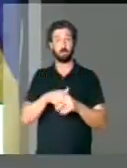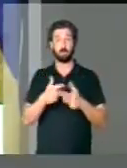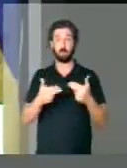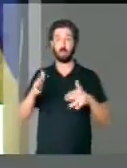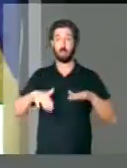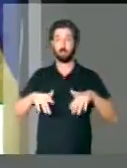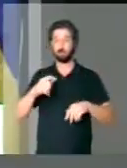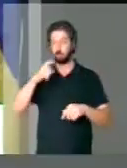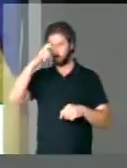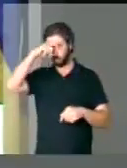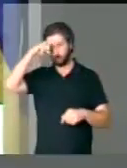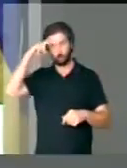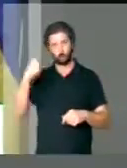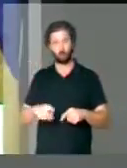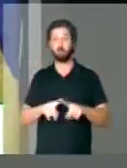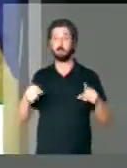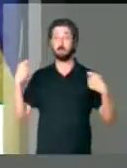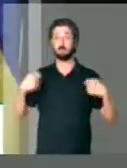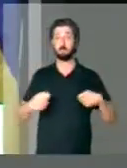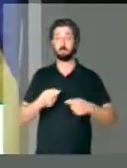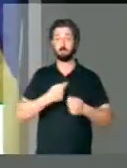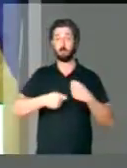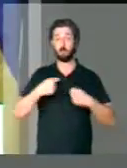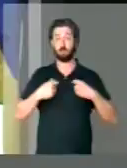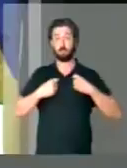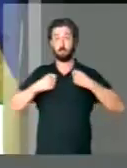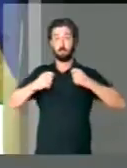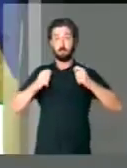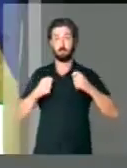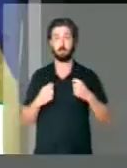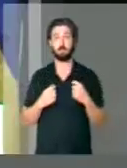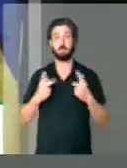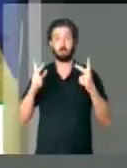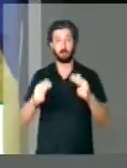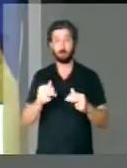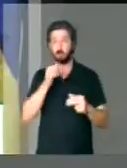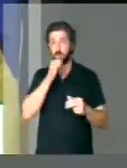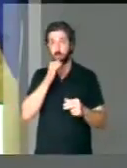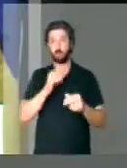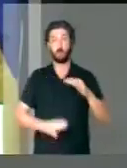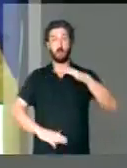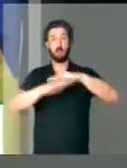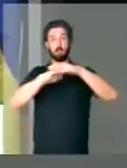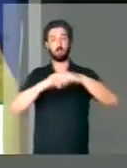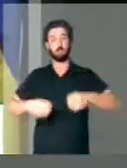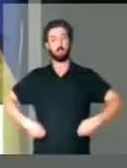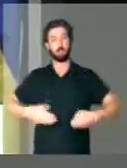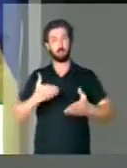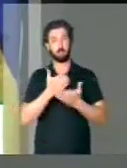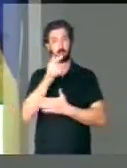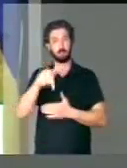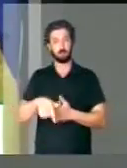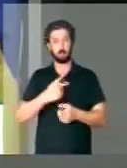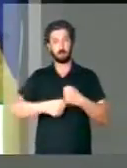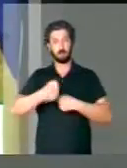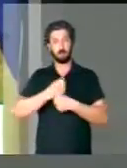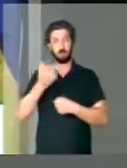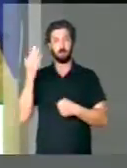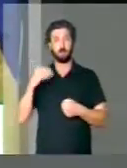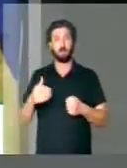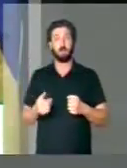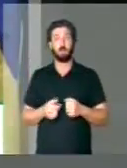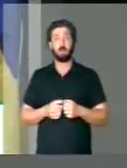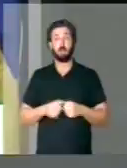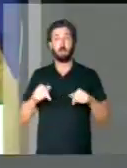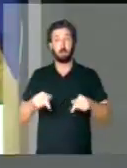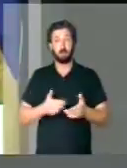muitas vezes duras, mas necessárias para a economia nacional, como é o caso do limite de gasto que foi aprovado no ano passado e